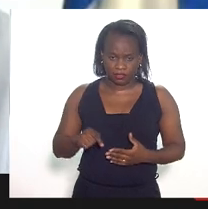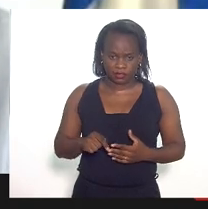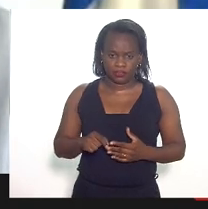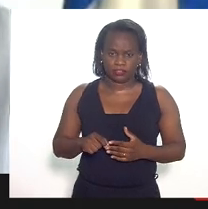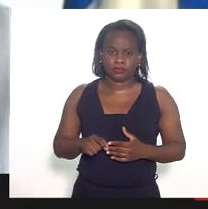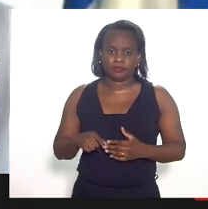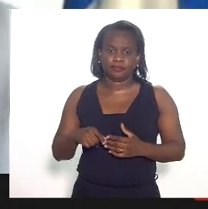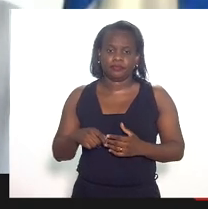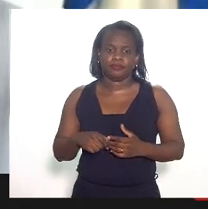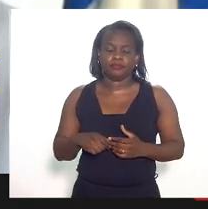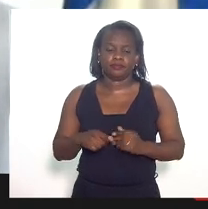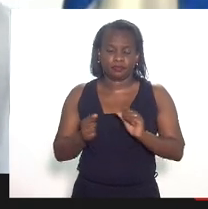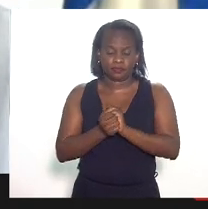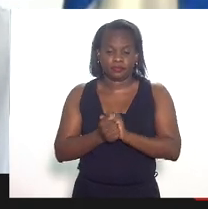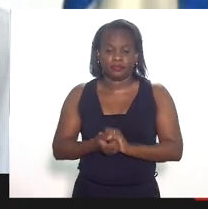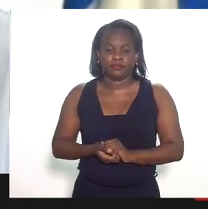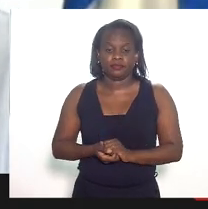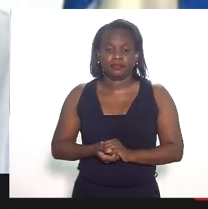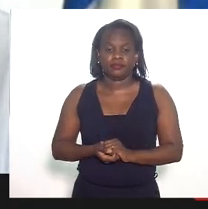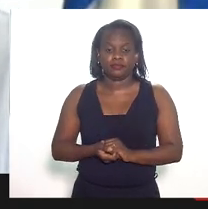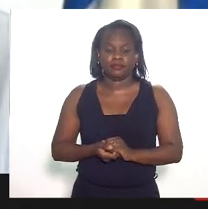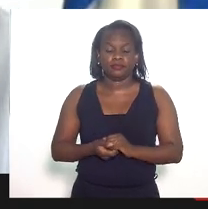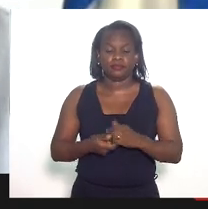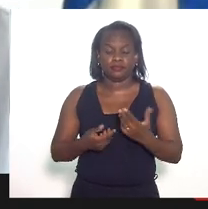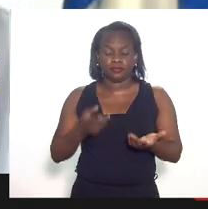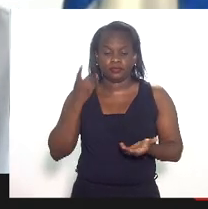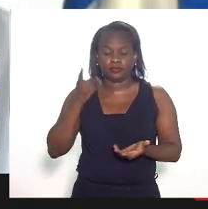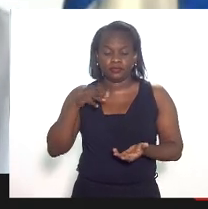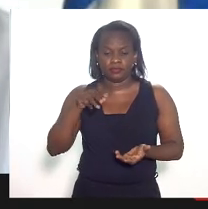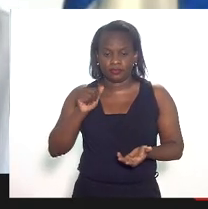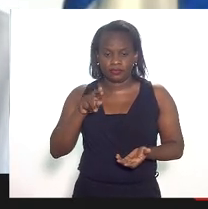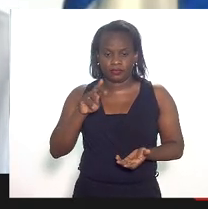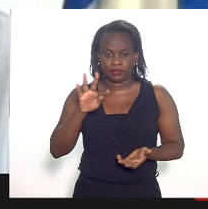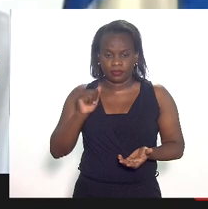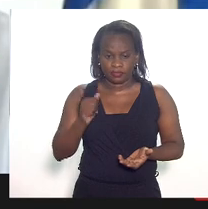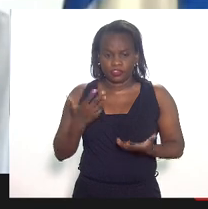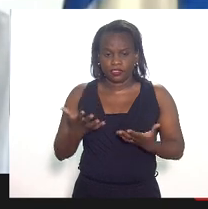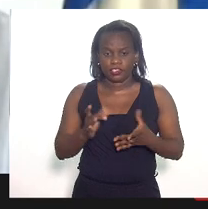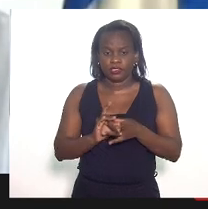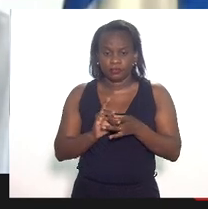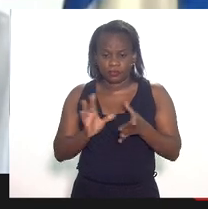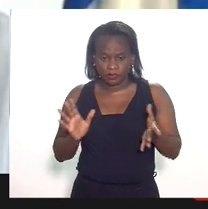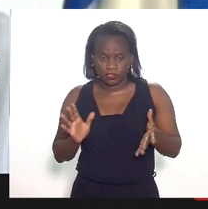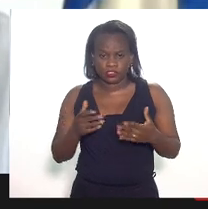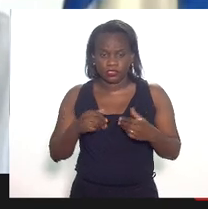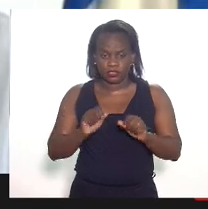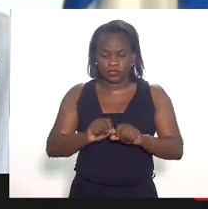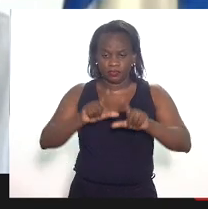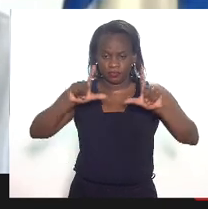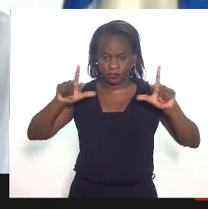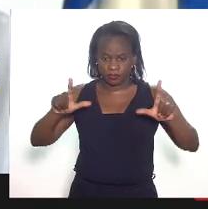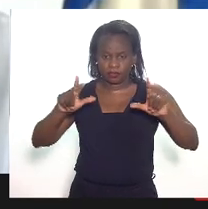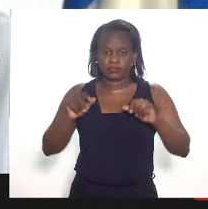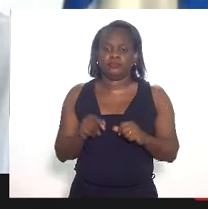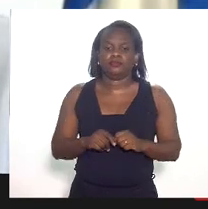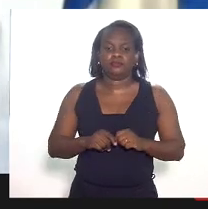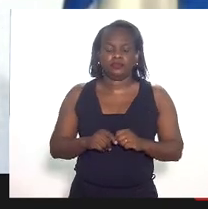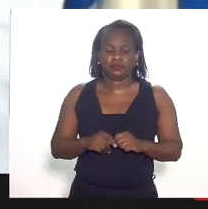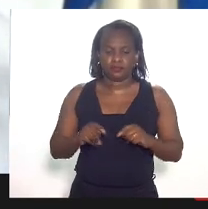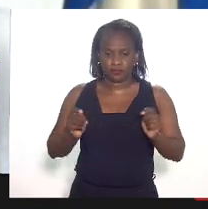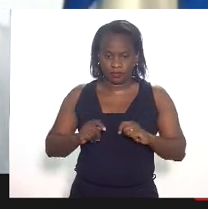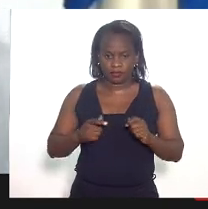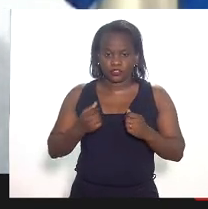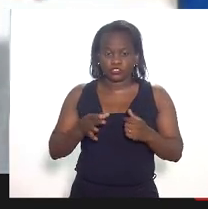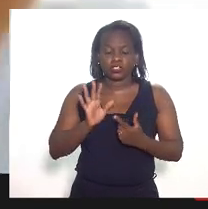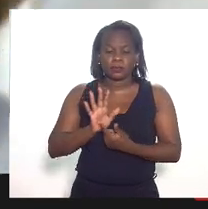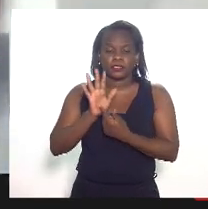com a gente. Deputada Marta Rocha, eu queria, se a senhora me permitir o compartilhamento de tela, eu gostaria